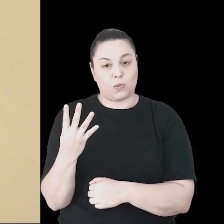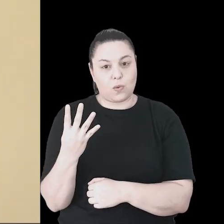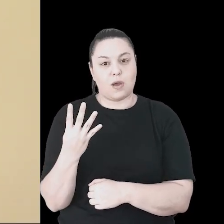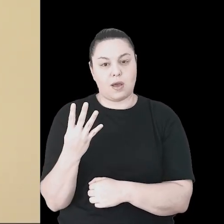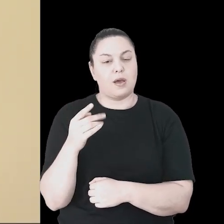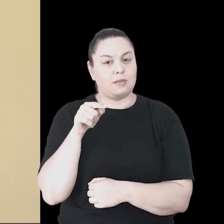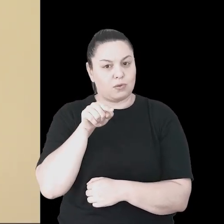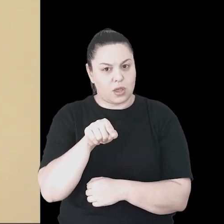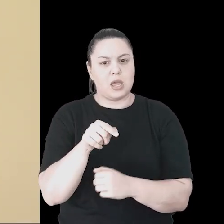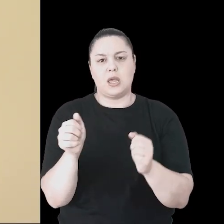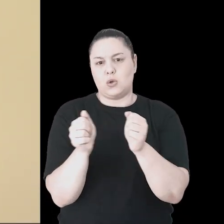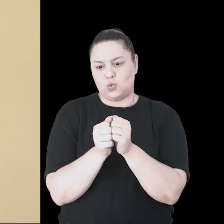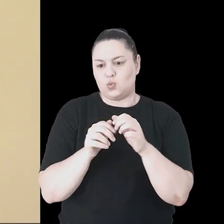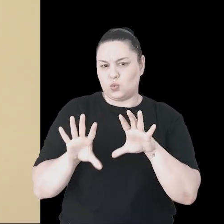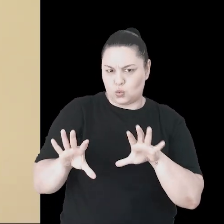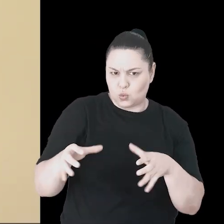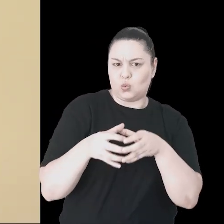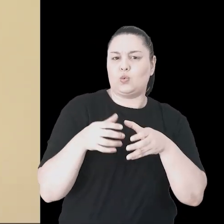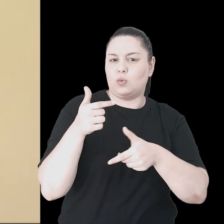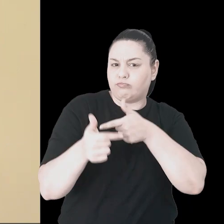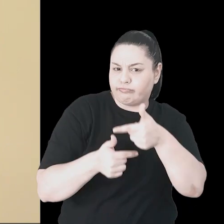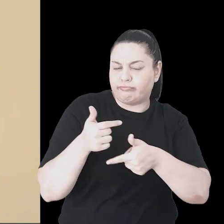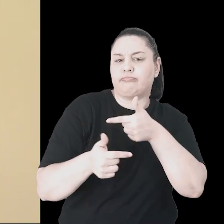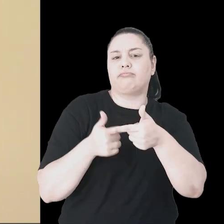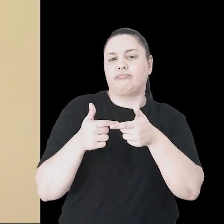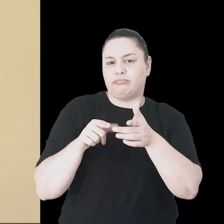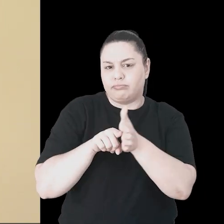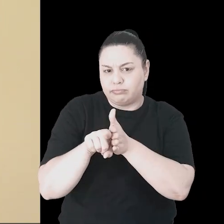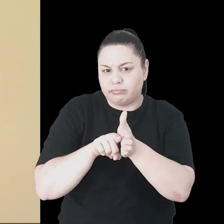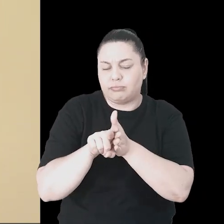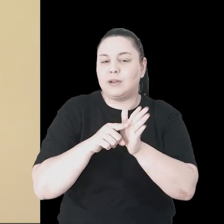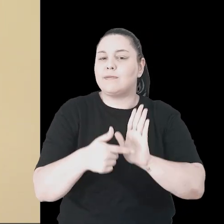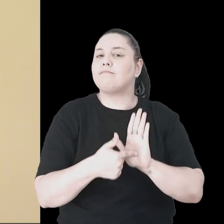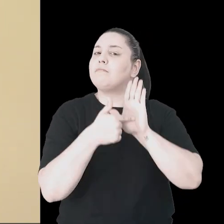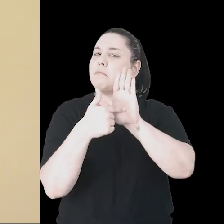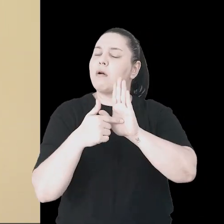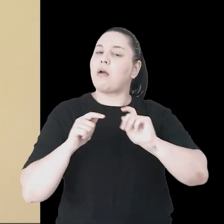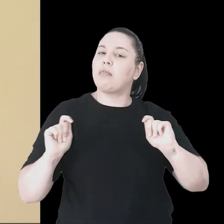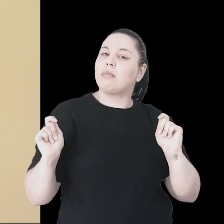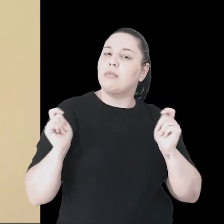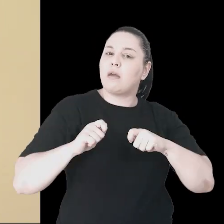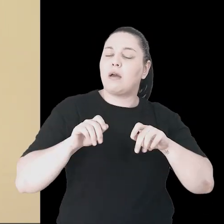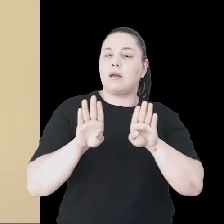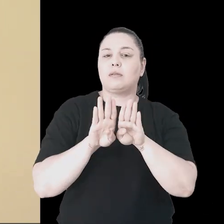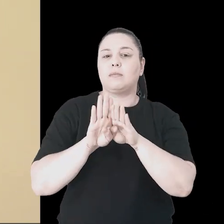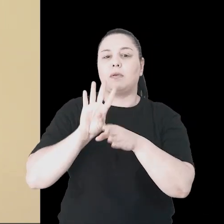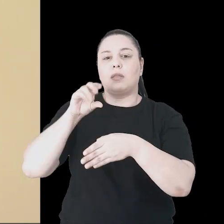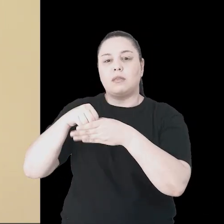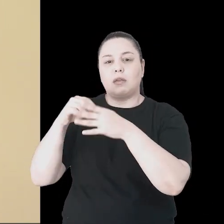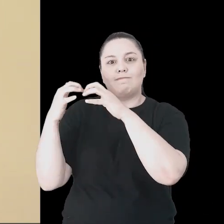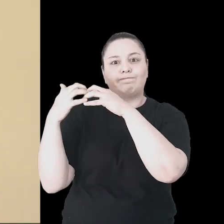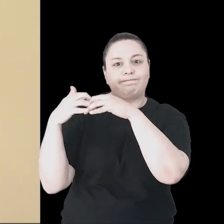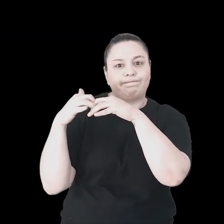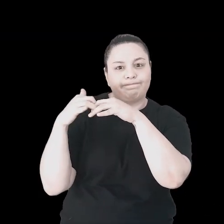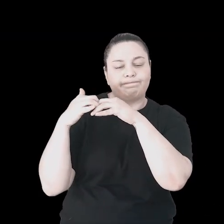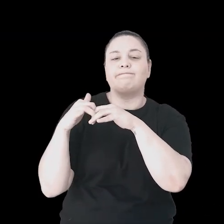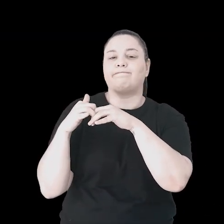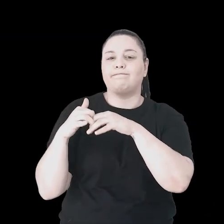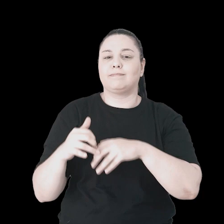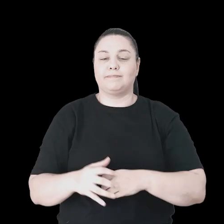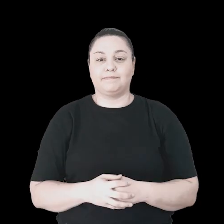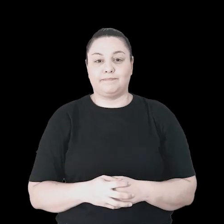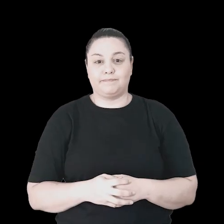No ano de 1994, Chalf e colegas mostraram que era possível expressar GFP em neurônios